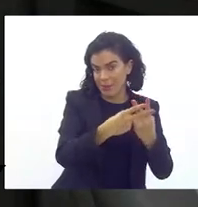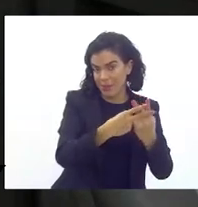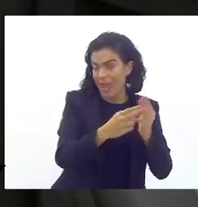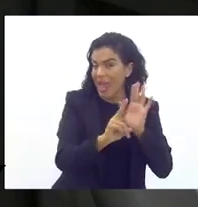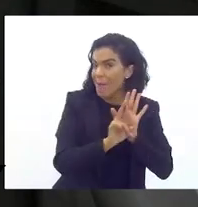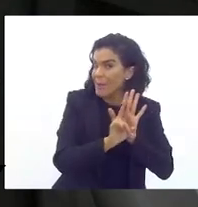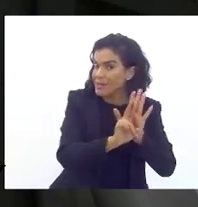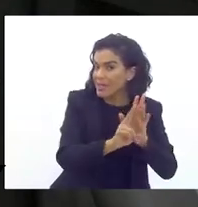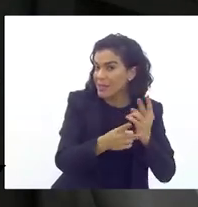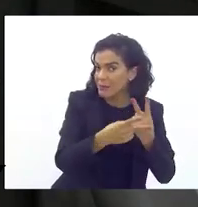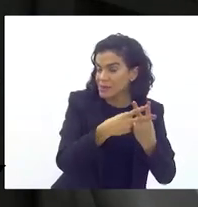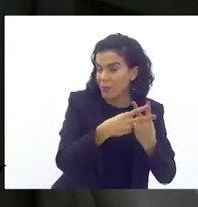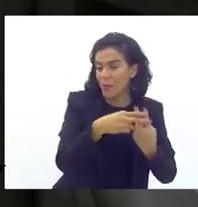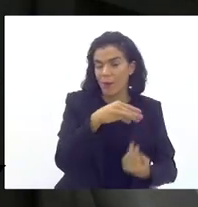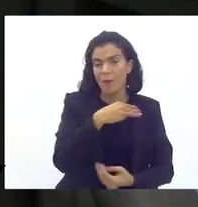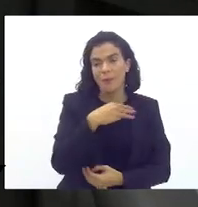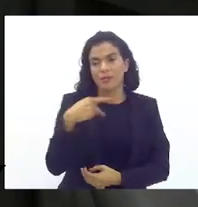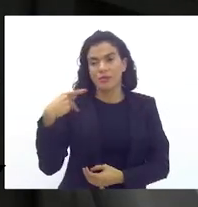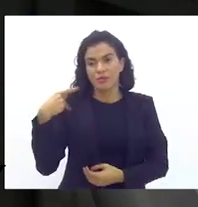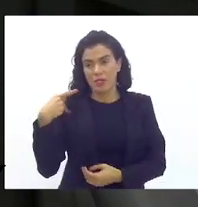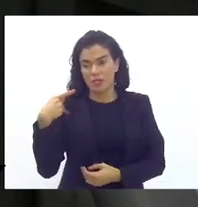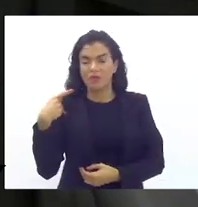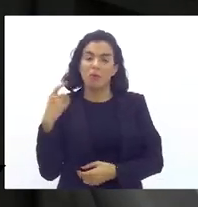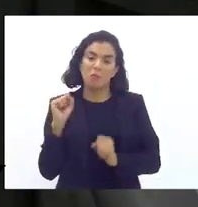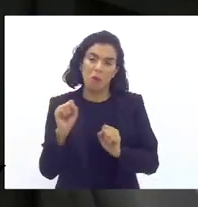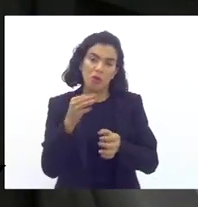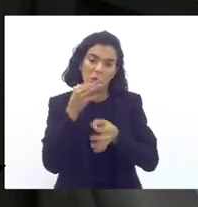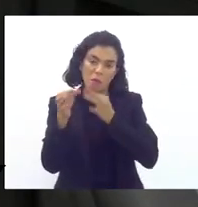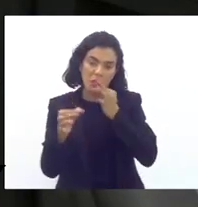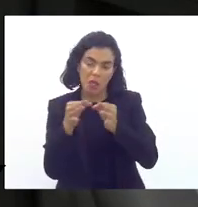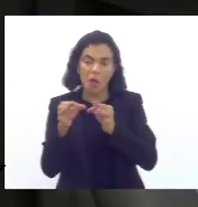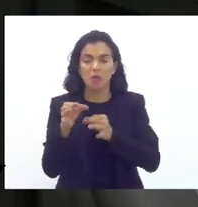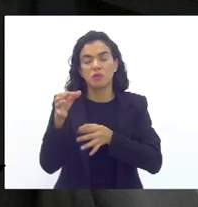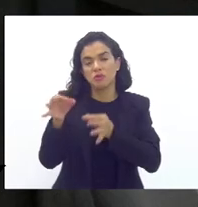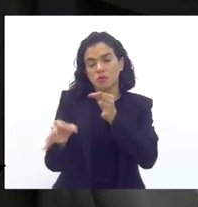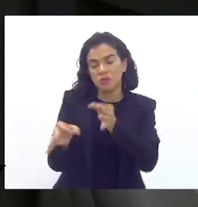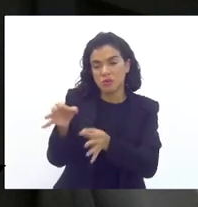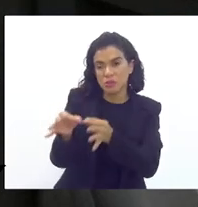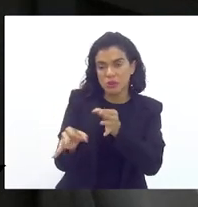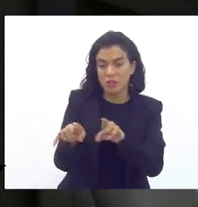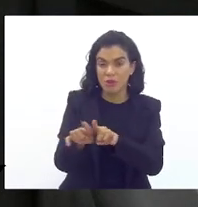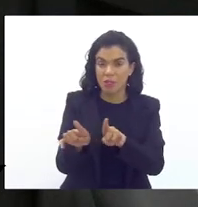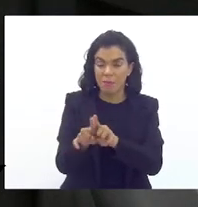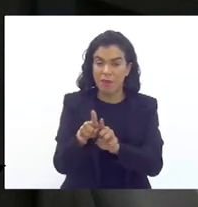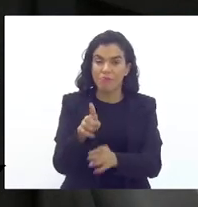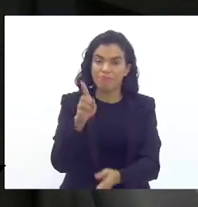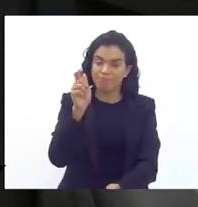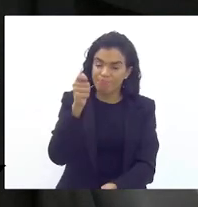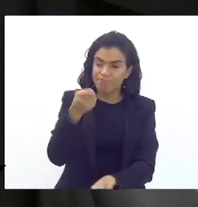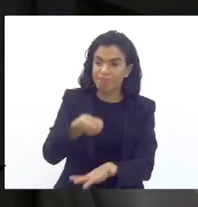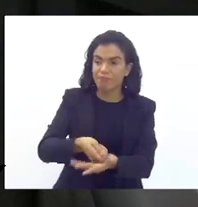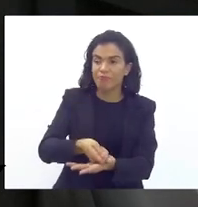Ministério Público opina e o judiciário efetivamente decreta